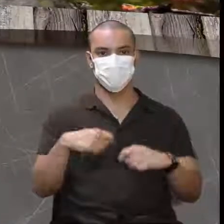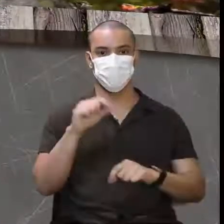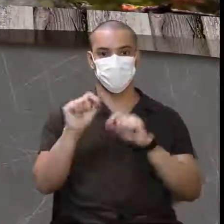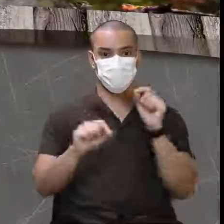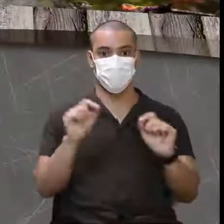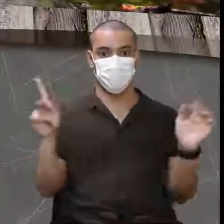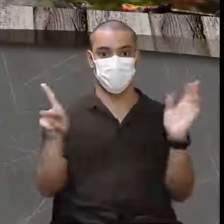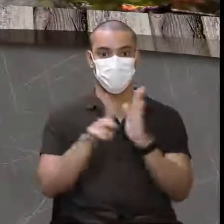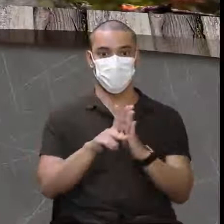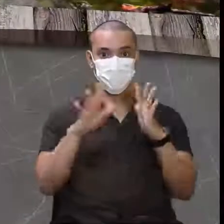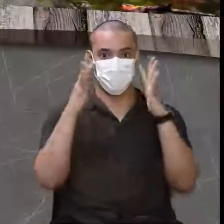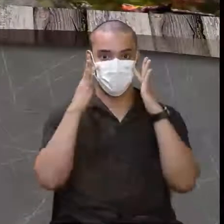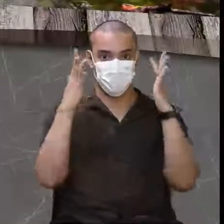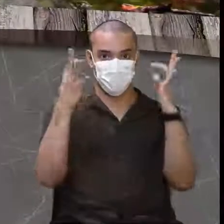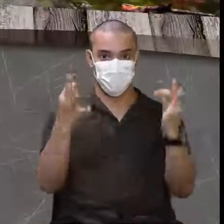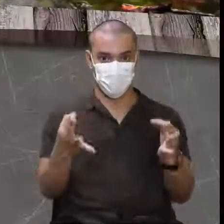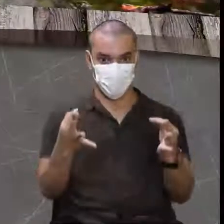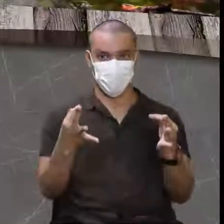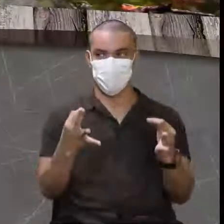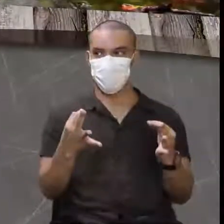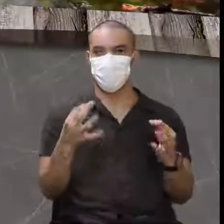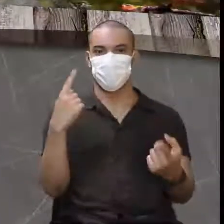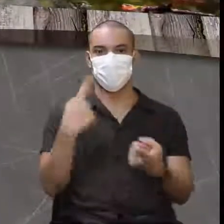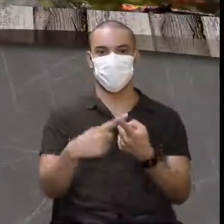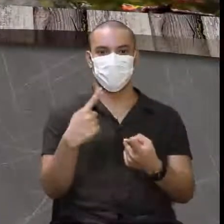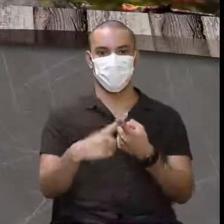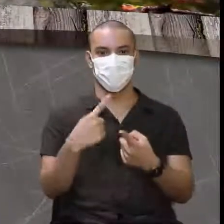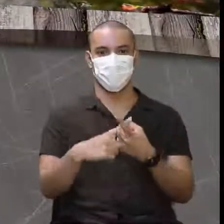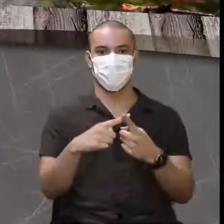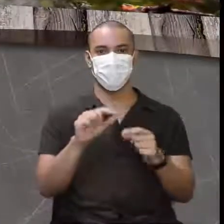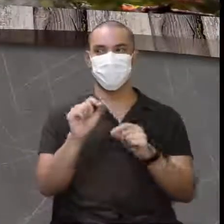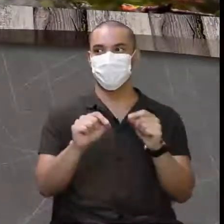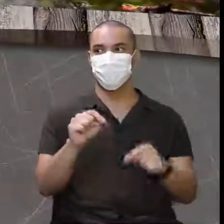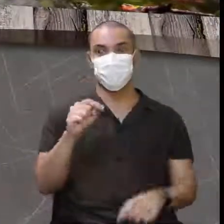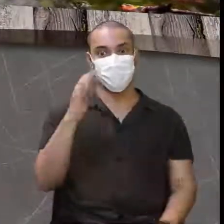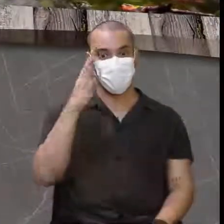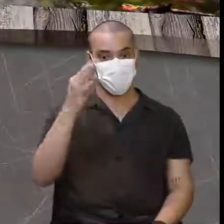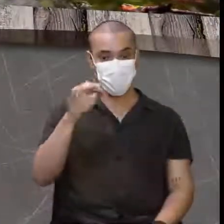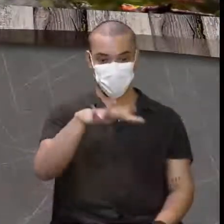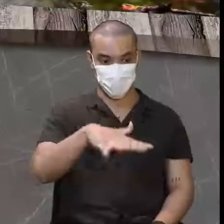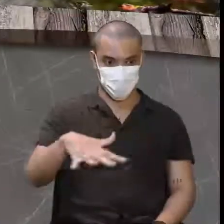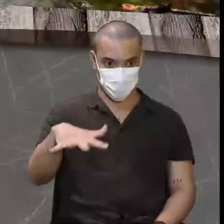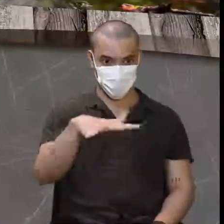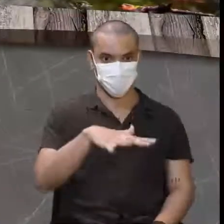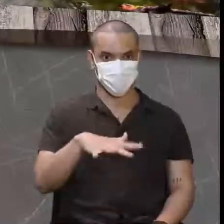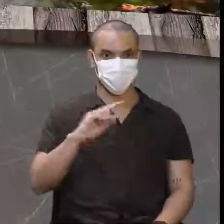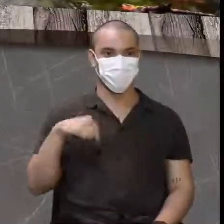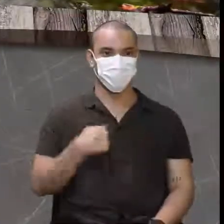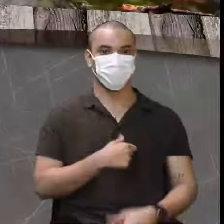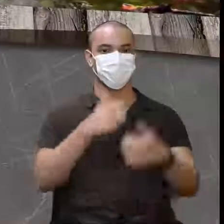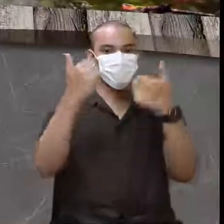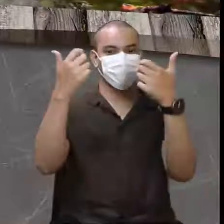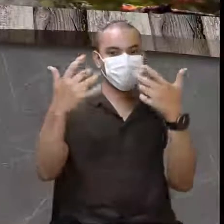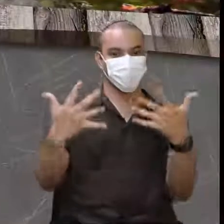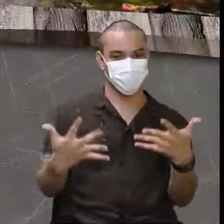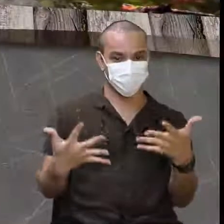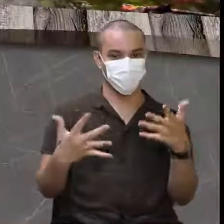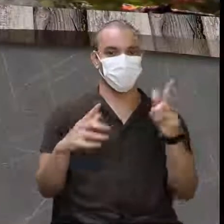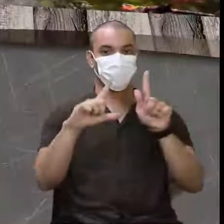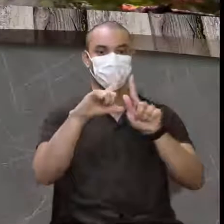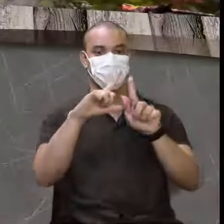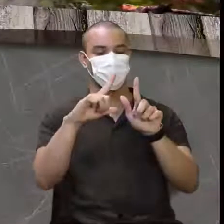tem que prestar atenção, se liga na situação. A gente falou sobre genótipo, falou sobre